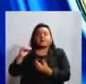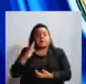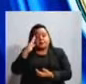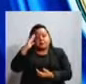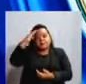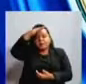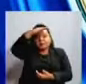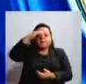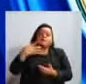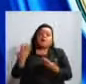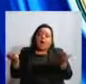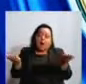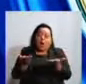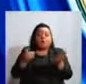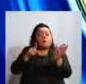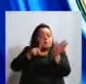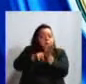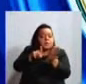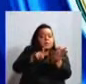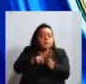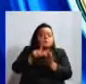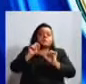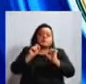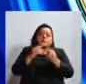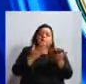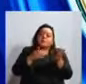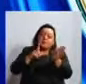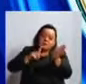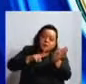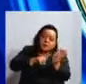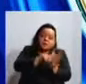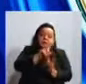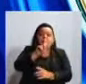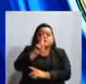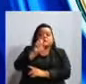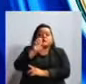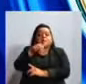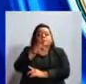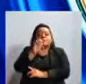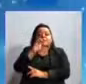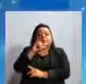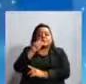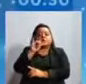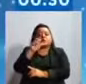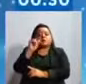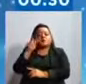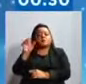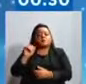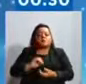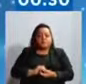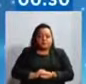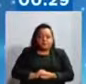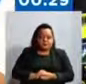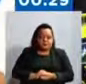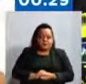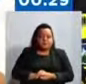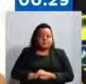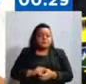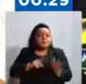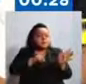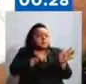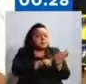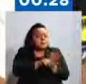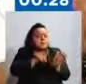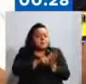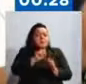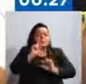Mendes é o próximo a perguntar e fará a sua pergunta ao candidato Genesi Gonçalves. Candidato Genesi, eu sou o